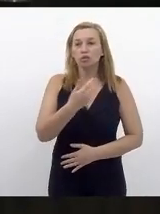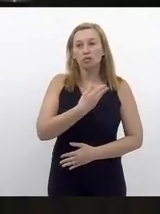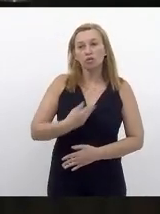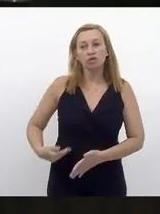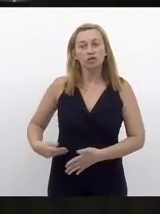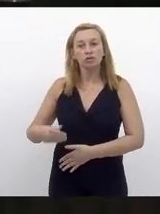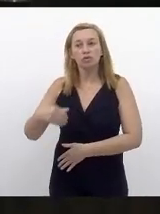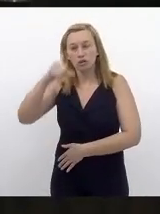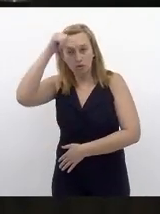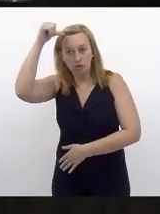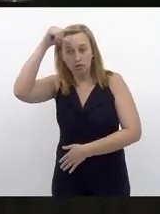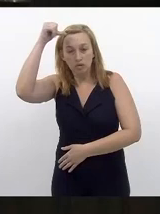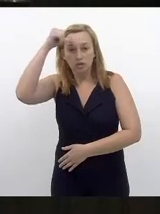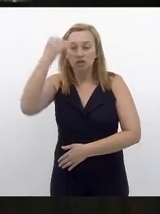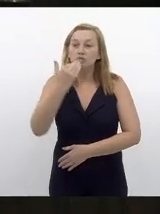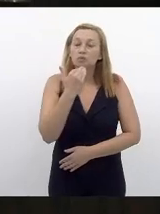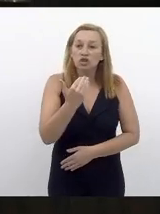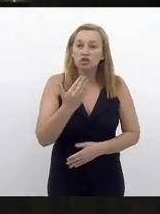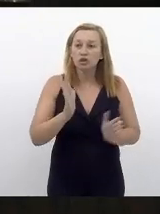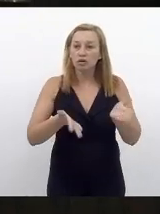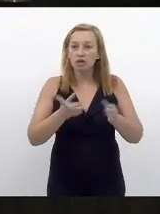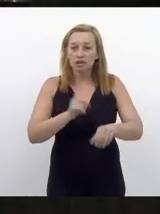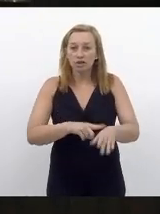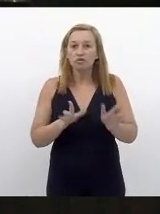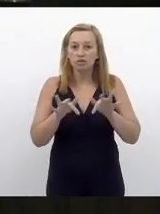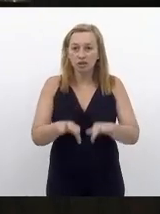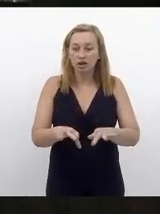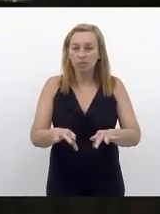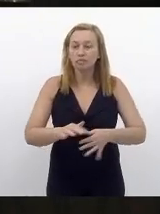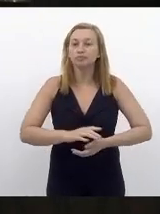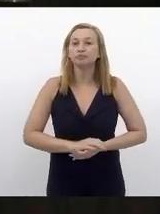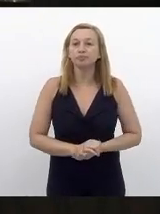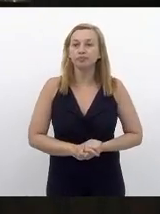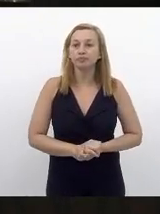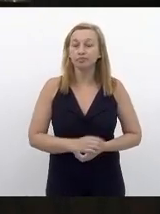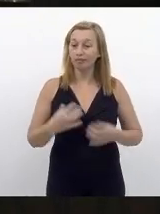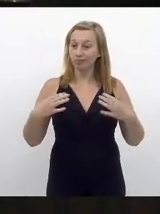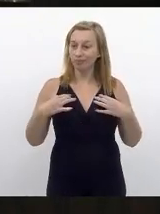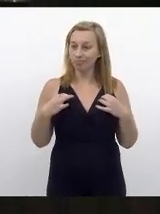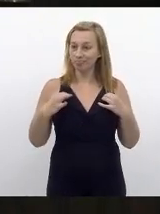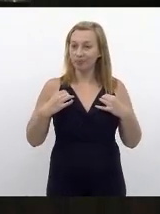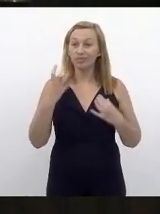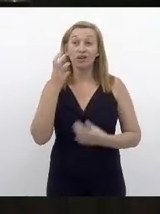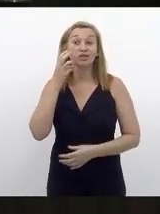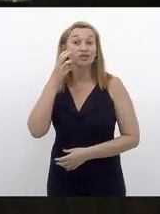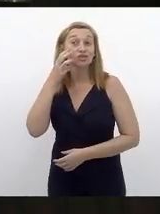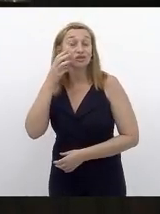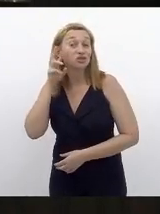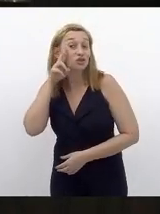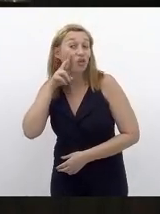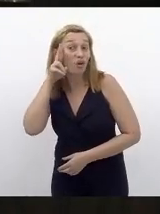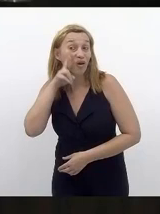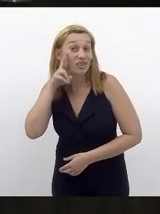Cláudio Castro, faça esse apelo aqui no expediente final, presidindo a sessão, vestida de rosa.